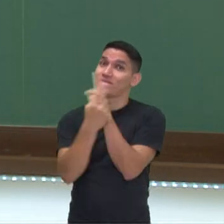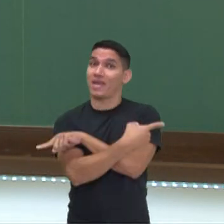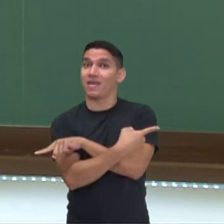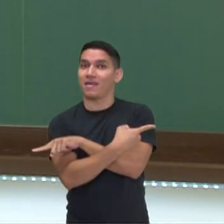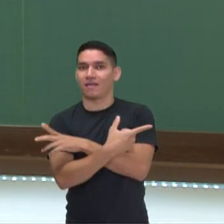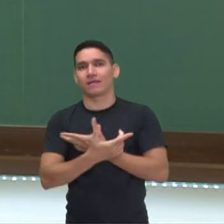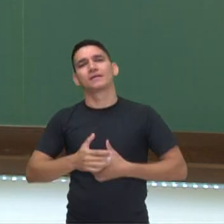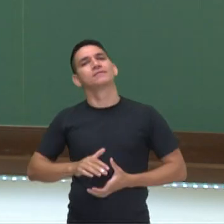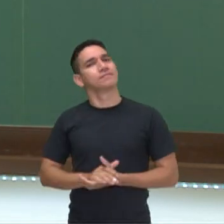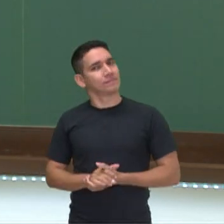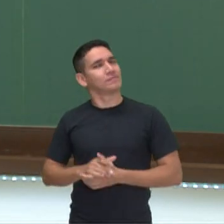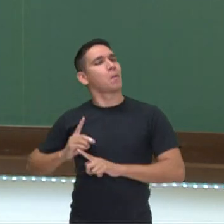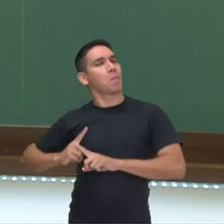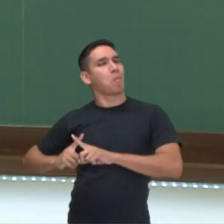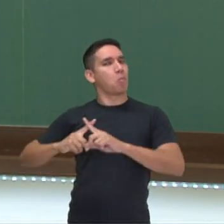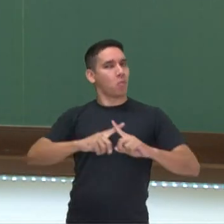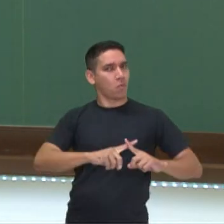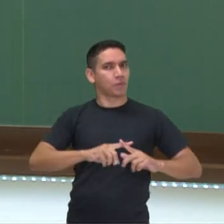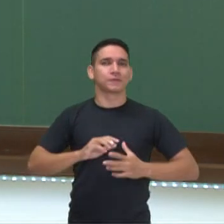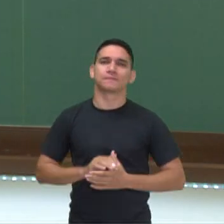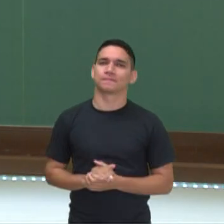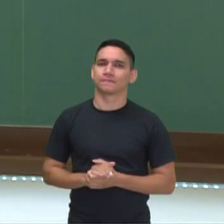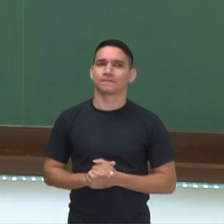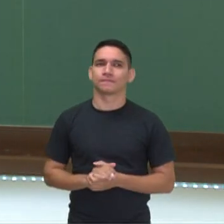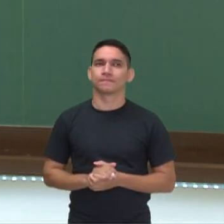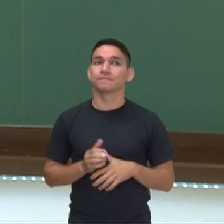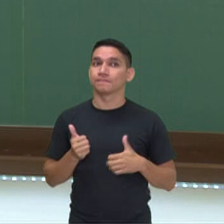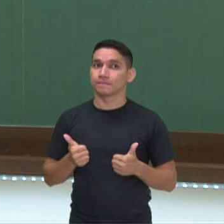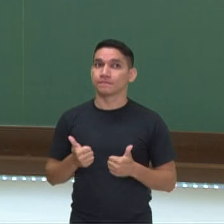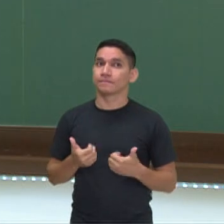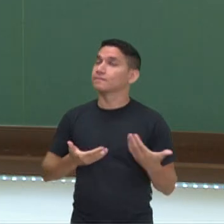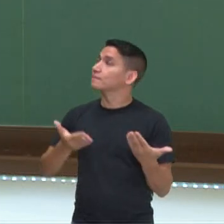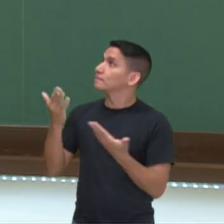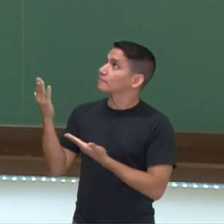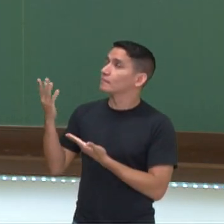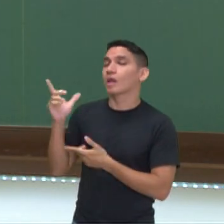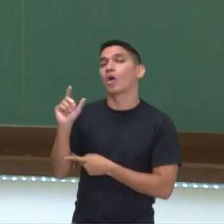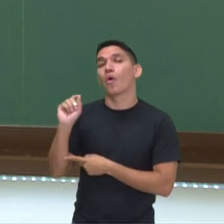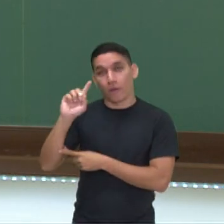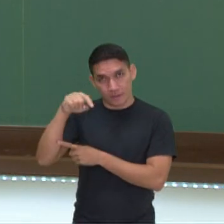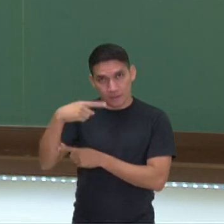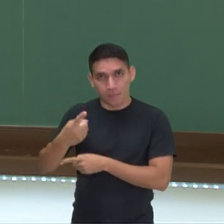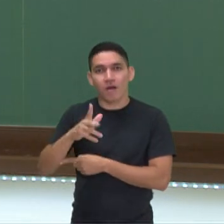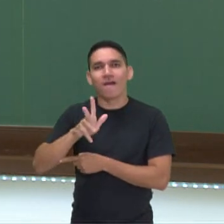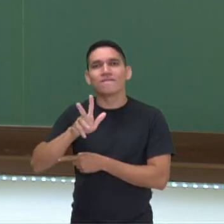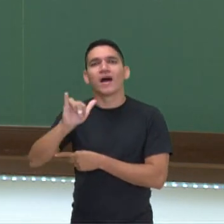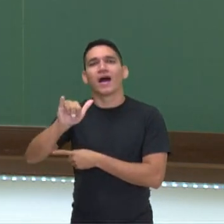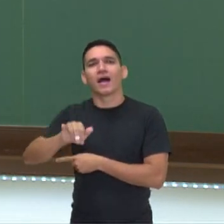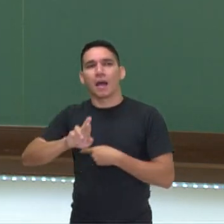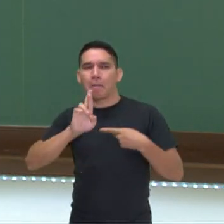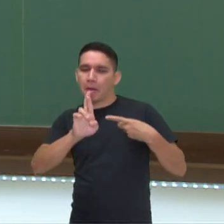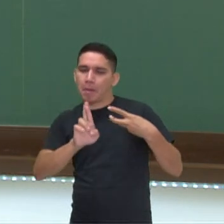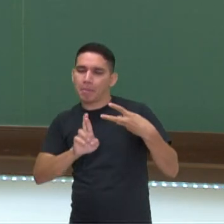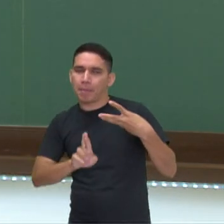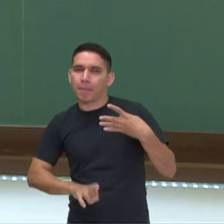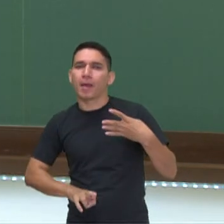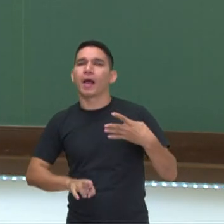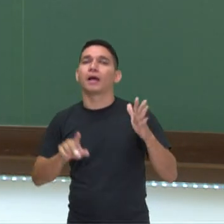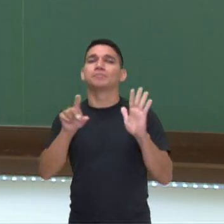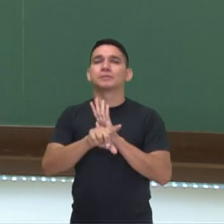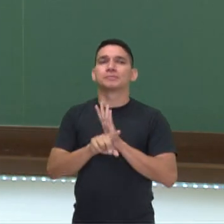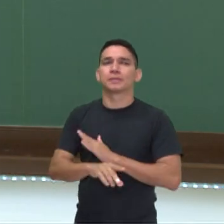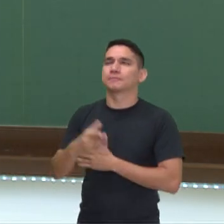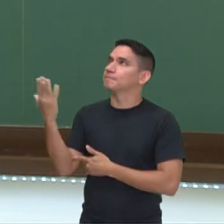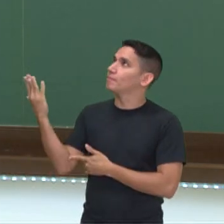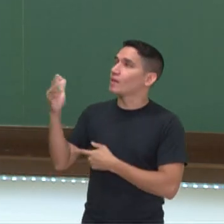inversa né a multiplicação Ok bom e depois respondam né as questões